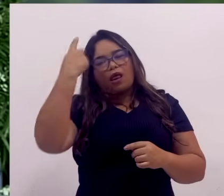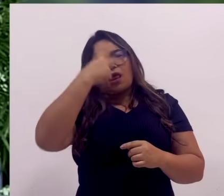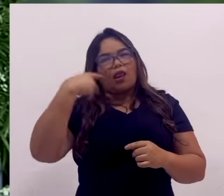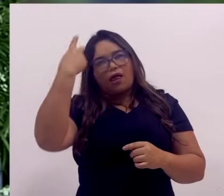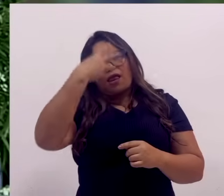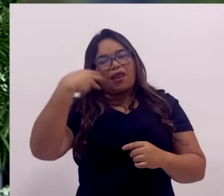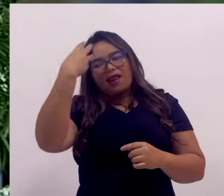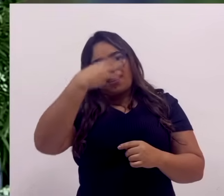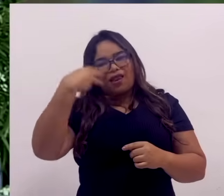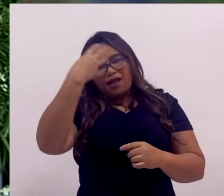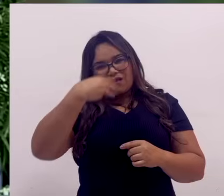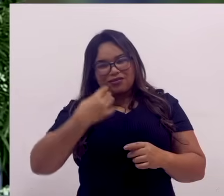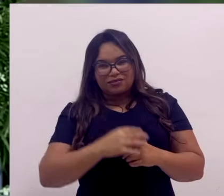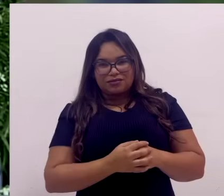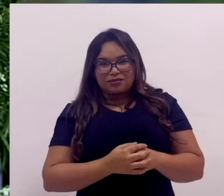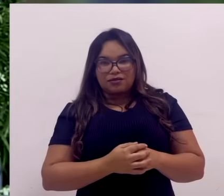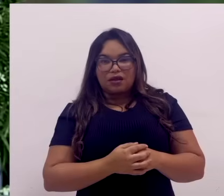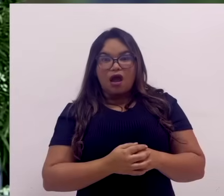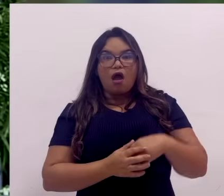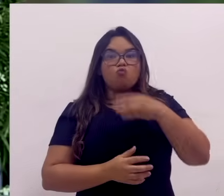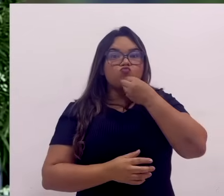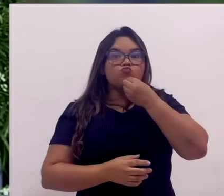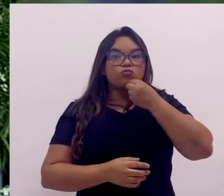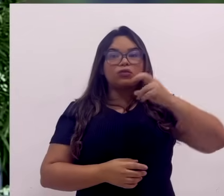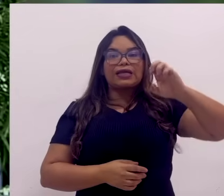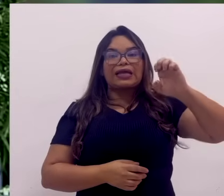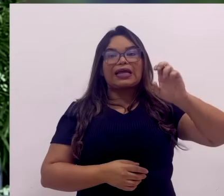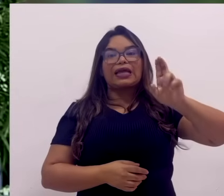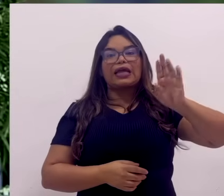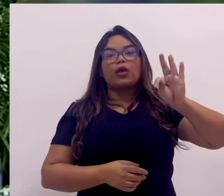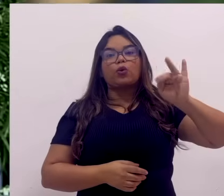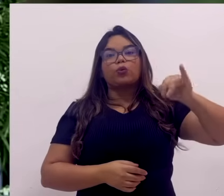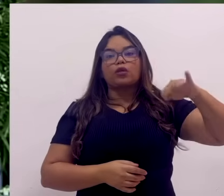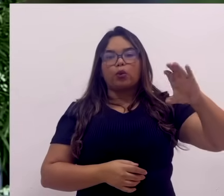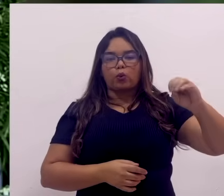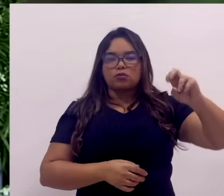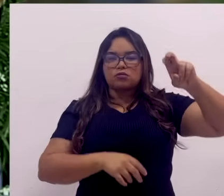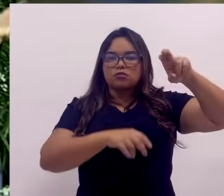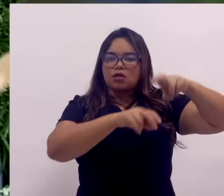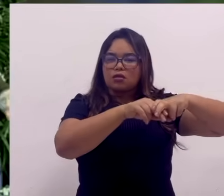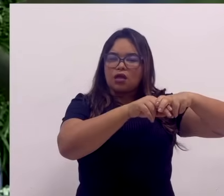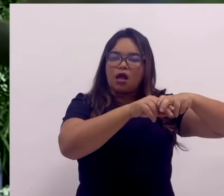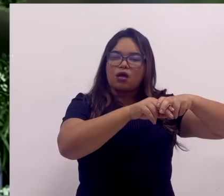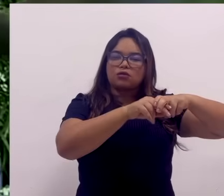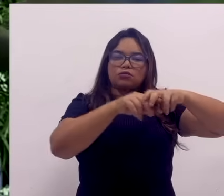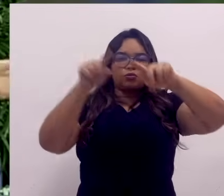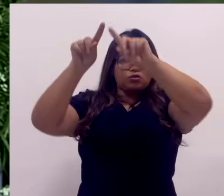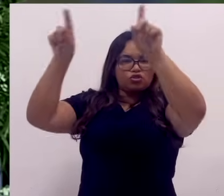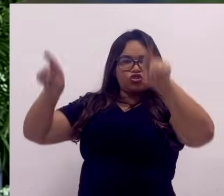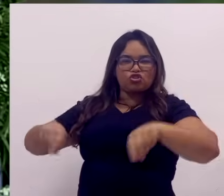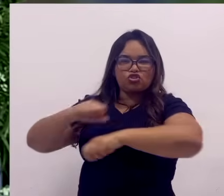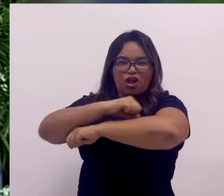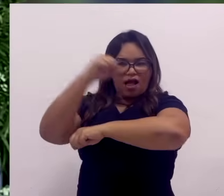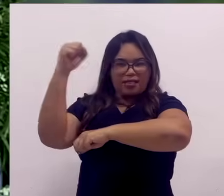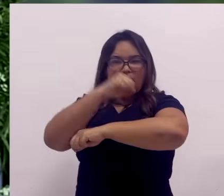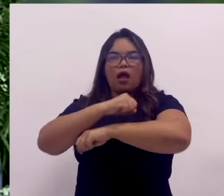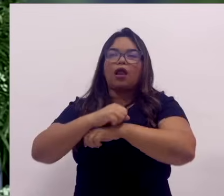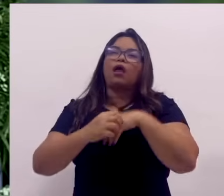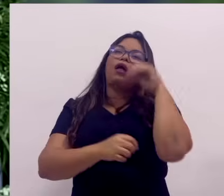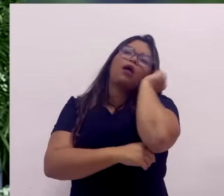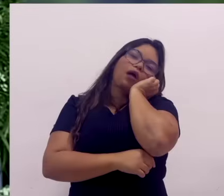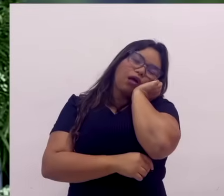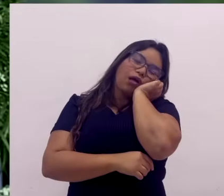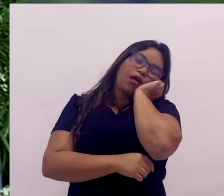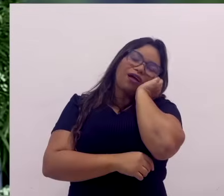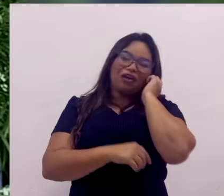Assim como eu, porque o pobre do Eutico não pôde suportar mais e acabou dormindo. E aqui estão alguns dormindo enquanto eu